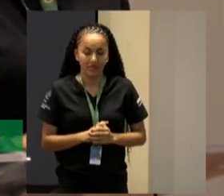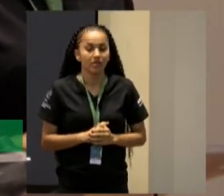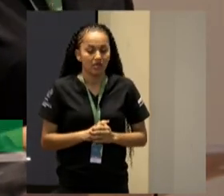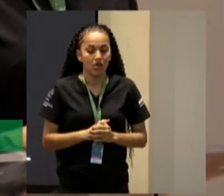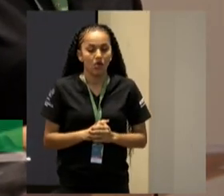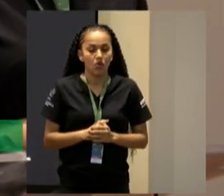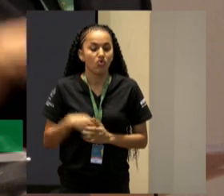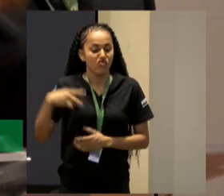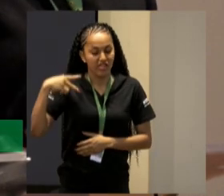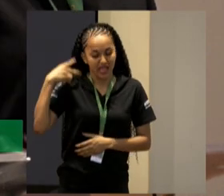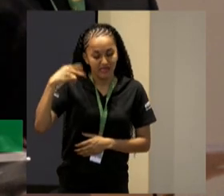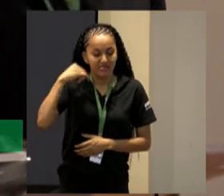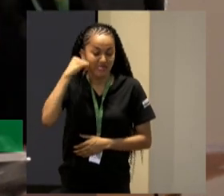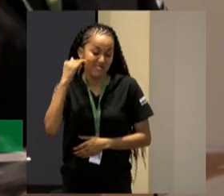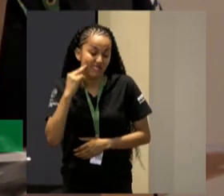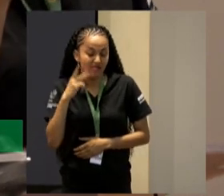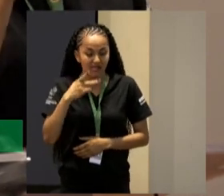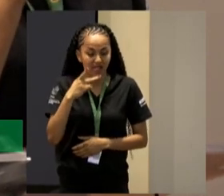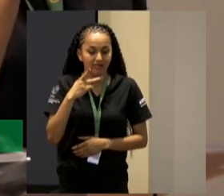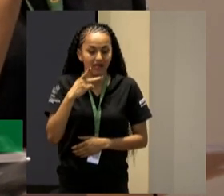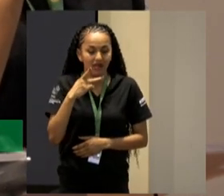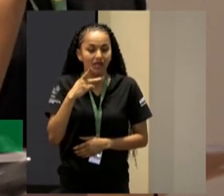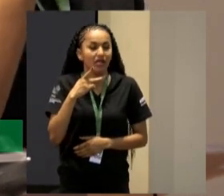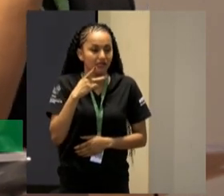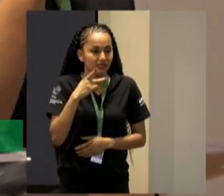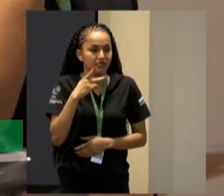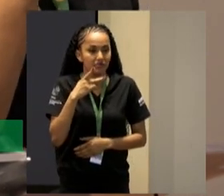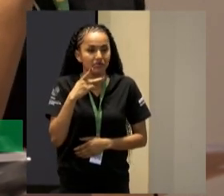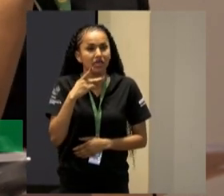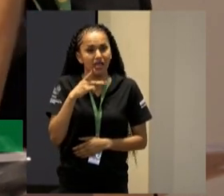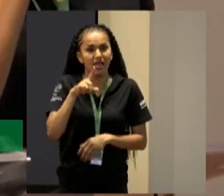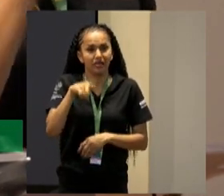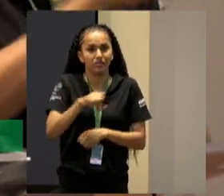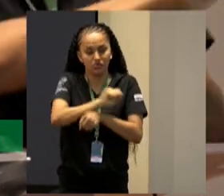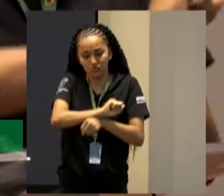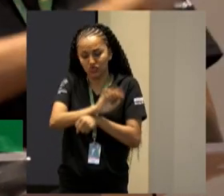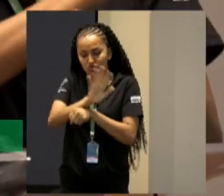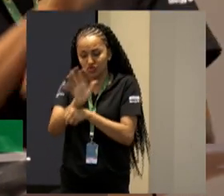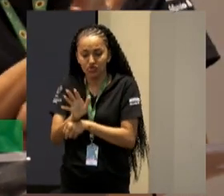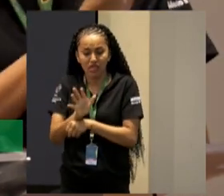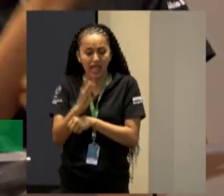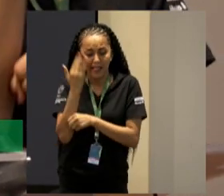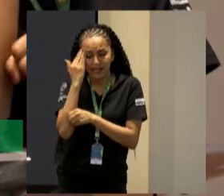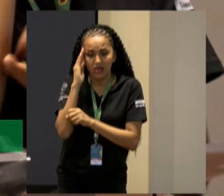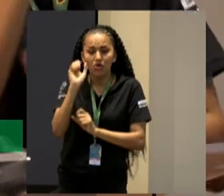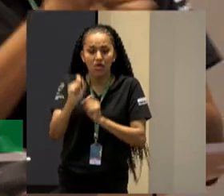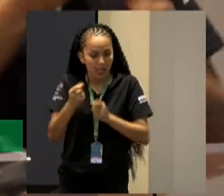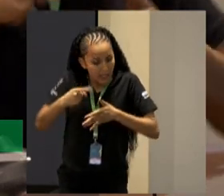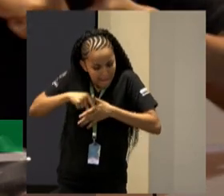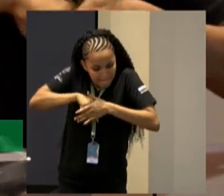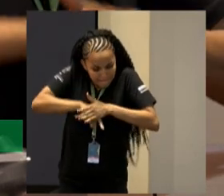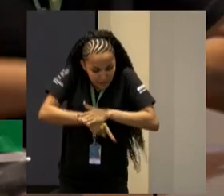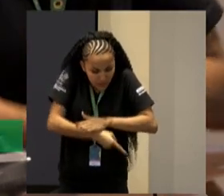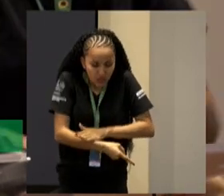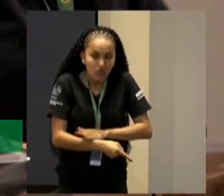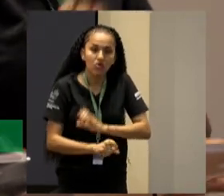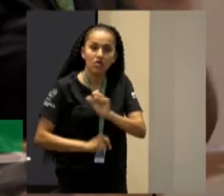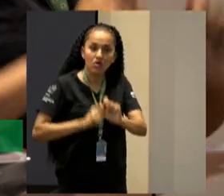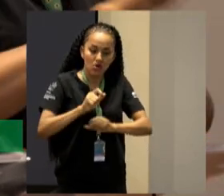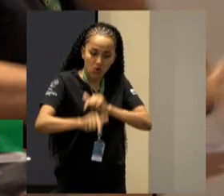Márcio trazia a questão sindical, porque ele vinha do SINT. Então, compreendia profundamente